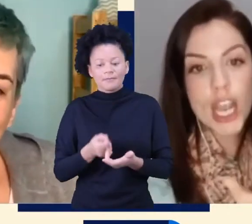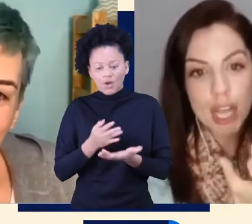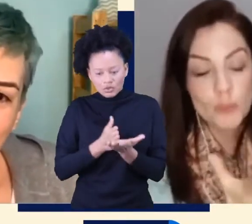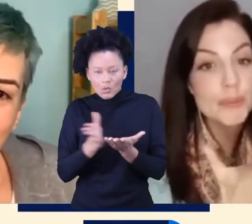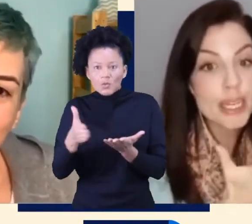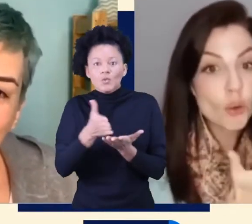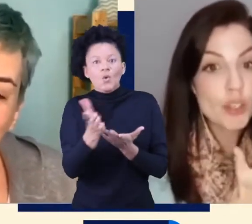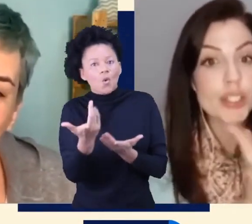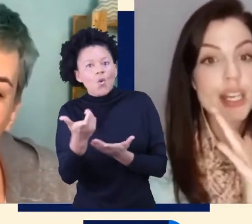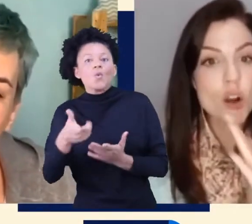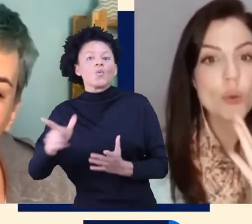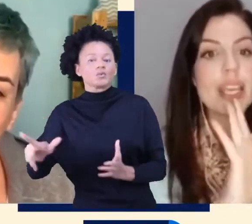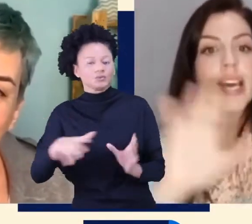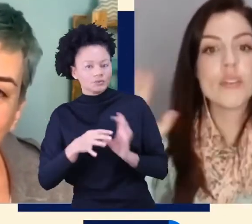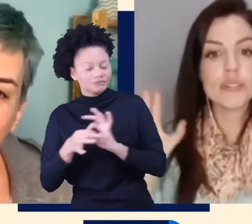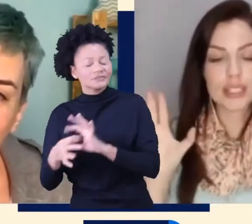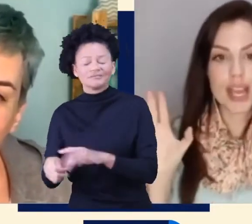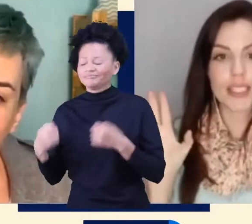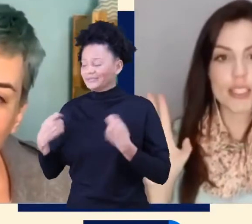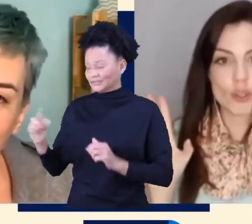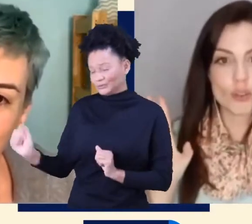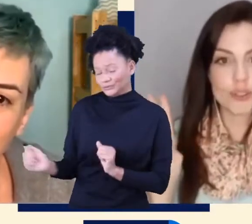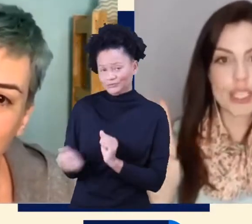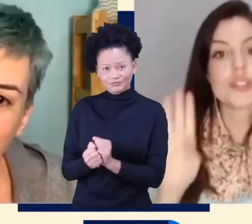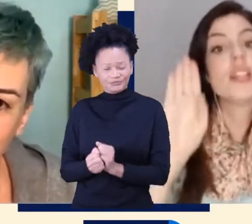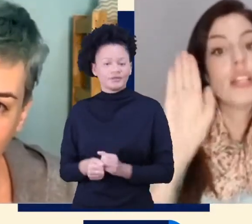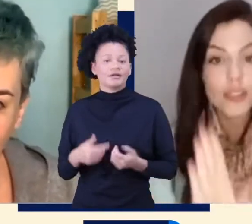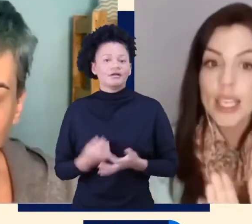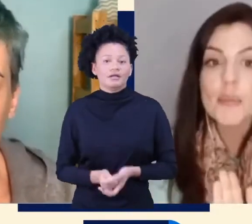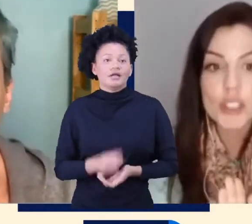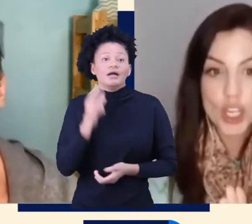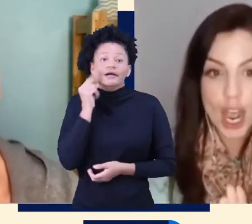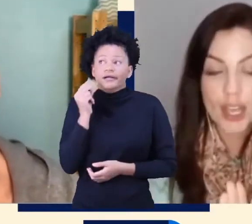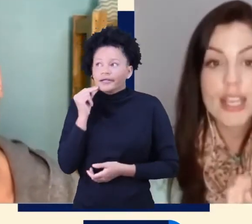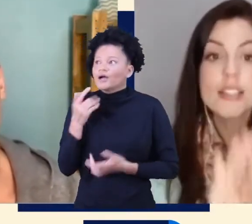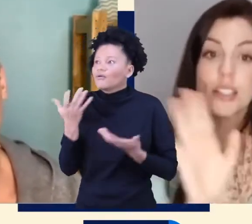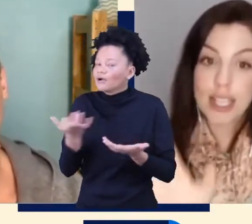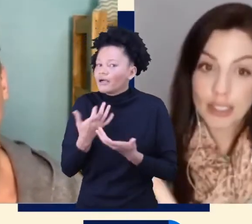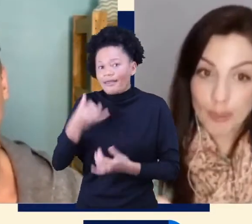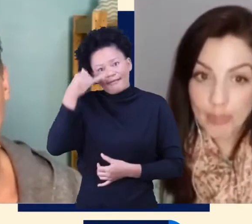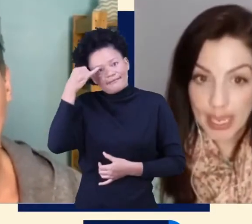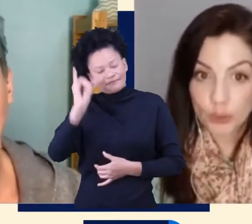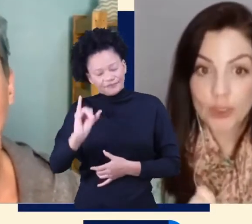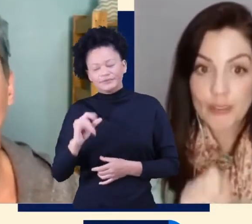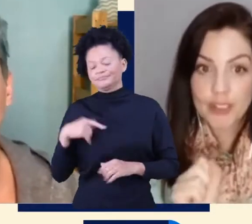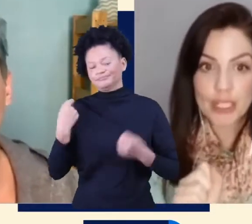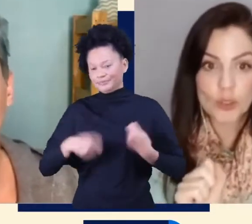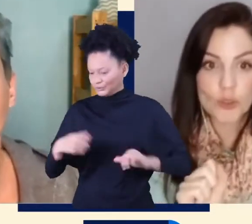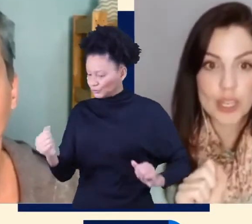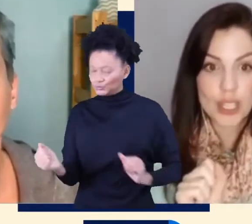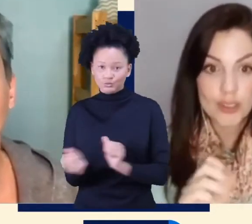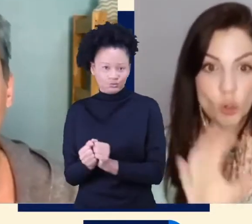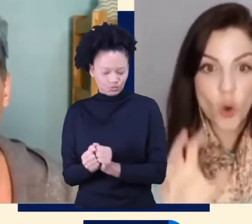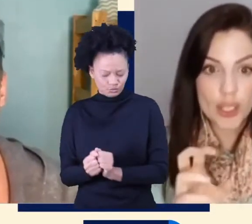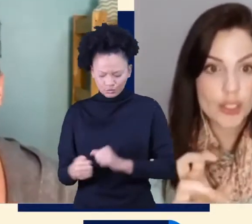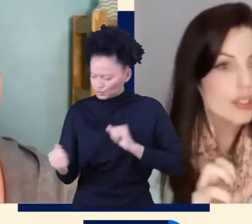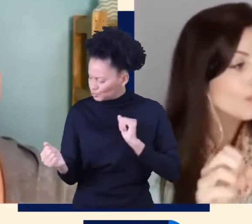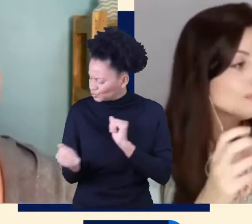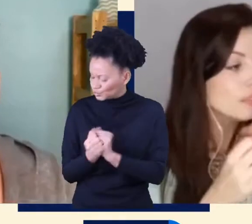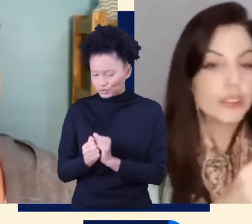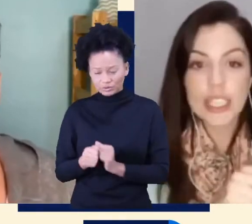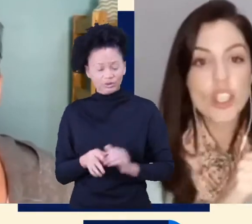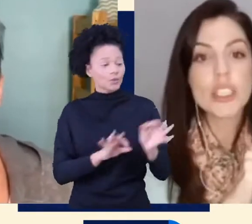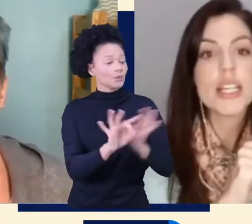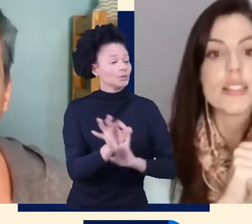ser mediado. Primeira coisa, Carol, quero evitar que isso aconteça. Tem que mediar. Você tem que estar perto. Tá fazendo as coisas,